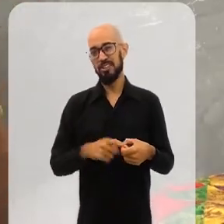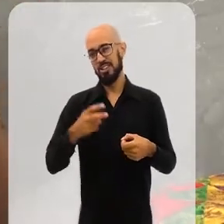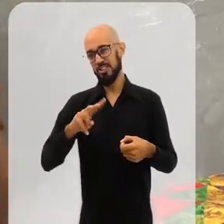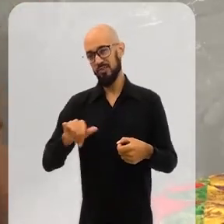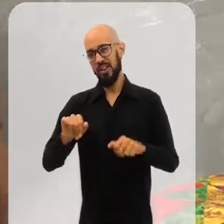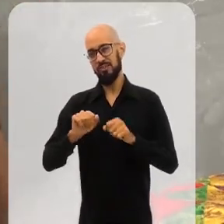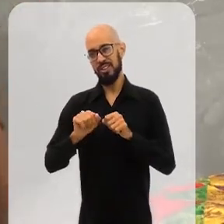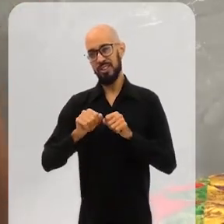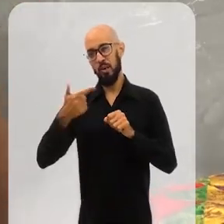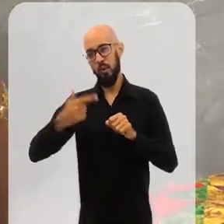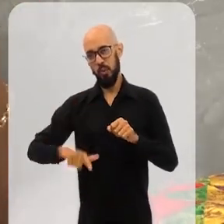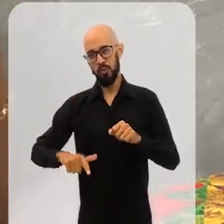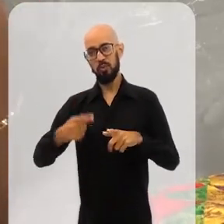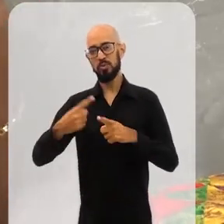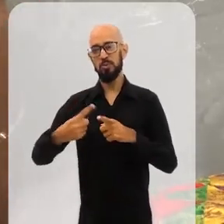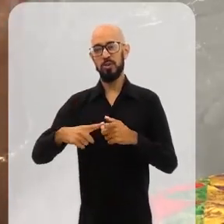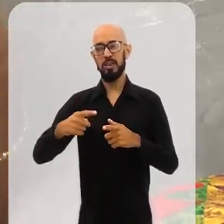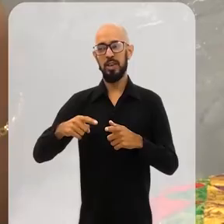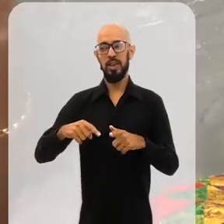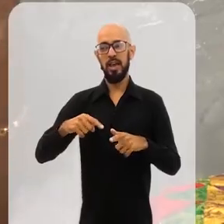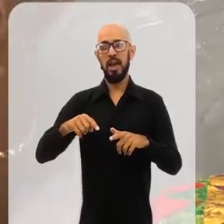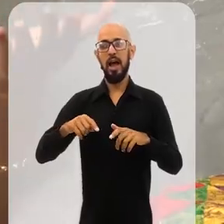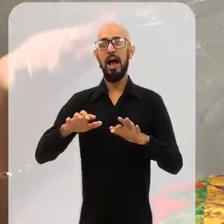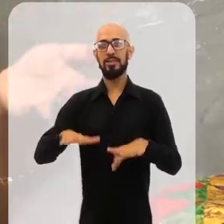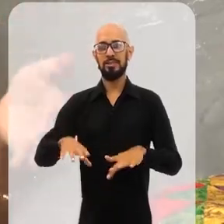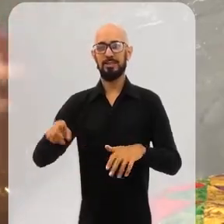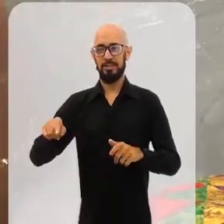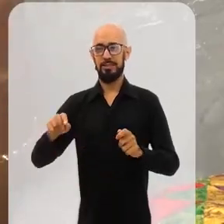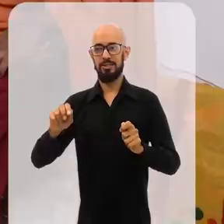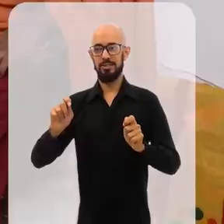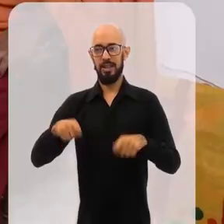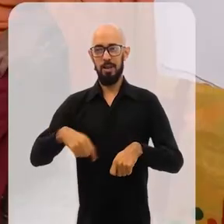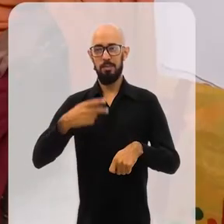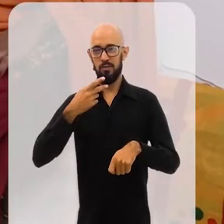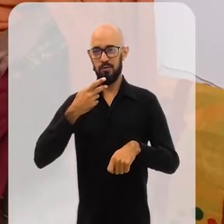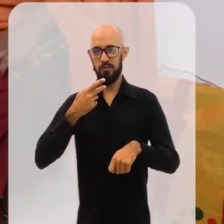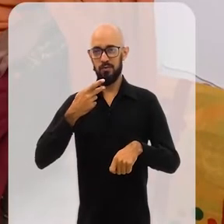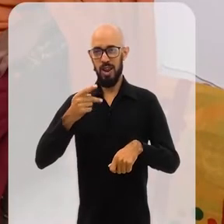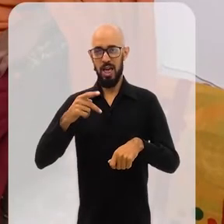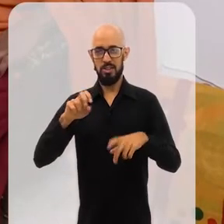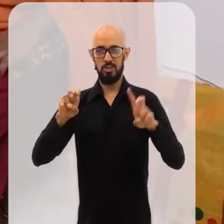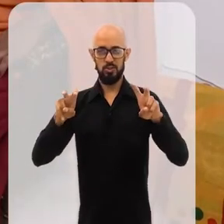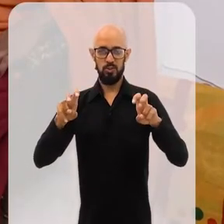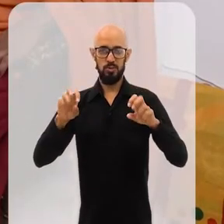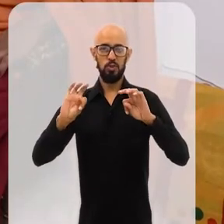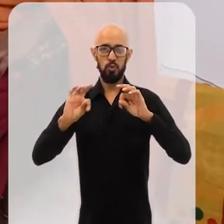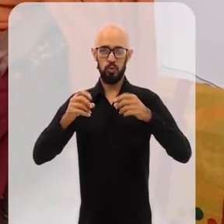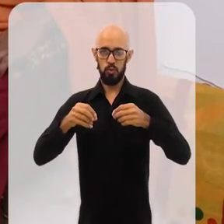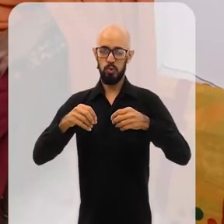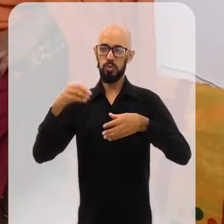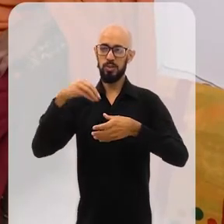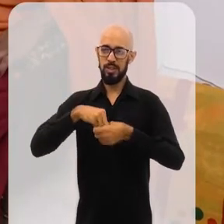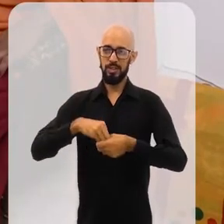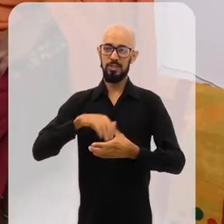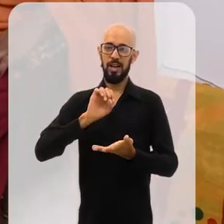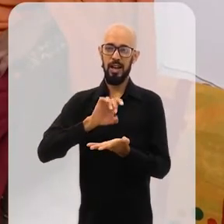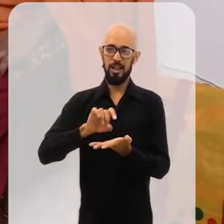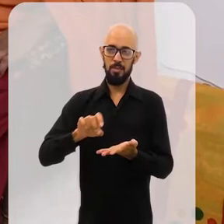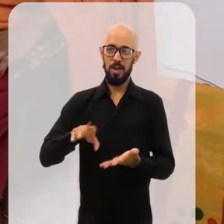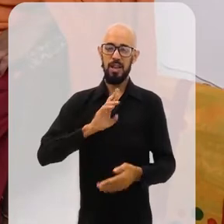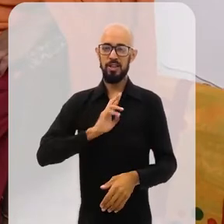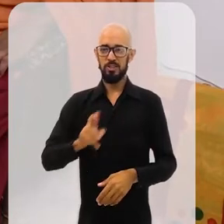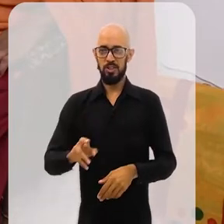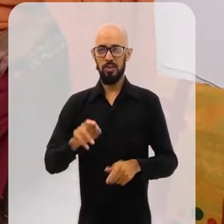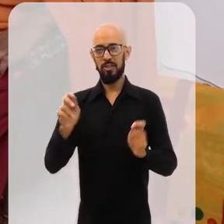outros, até porque os próximos estão falando aí sim de tudo que se faz dentro de cada